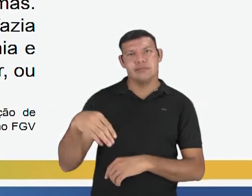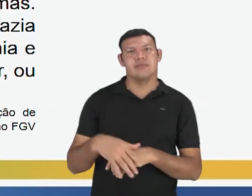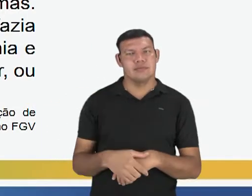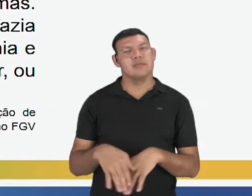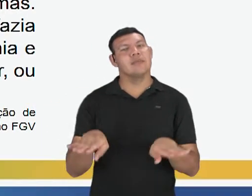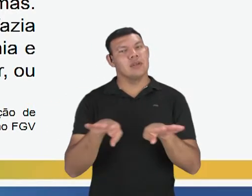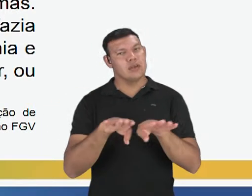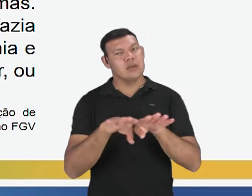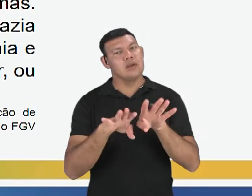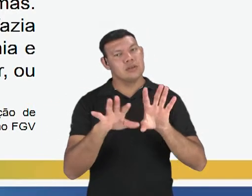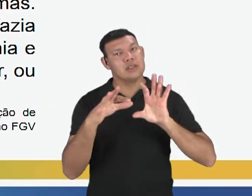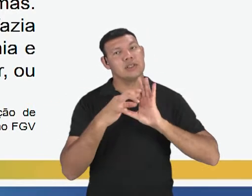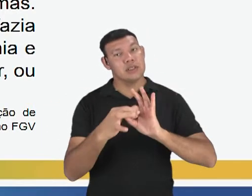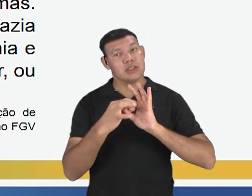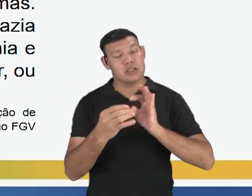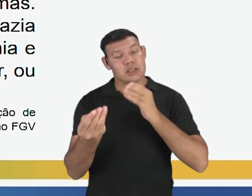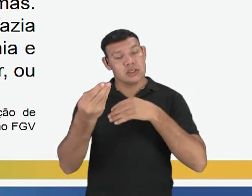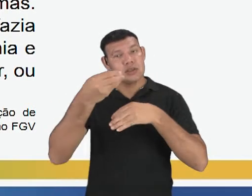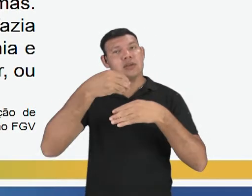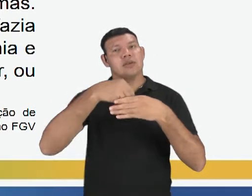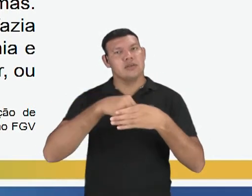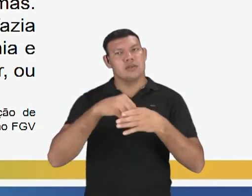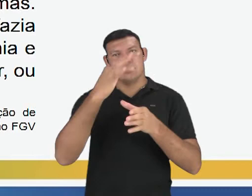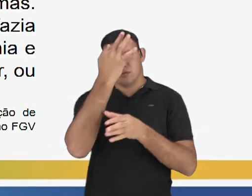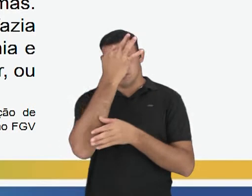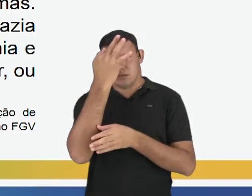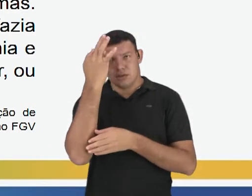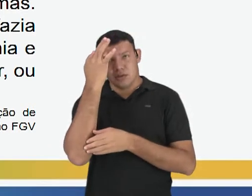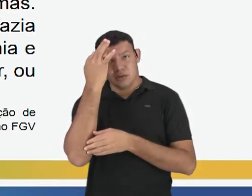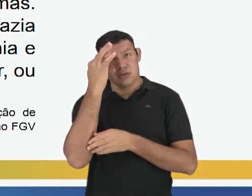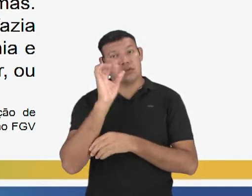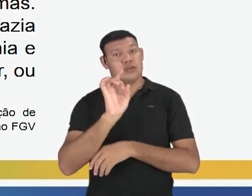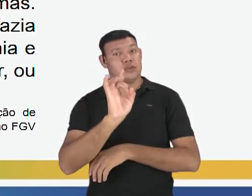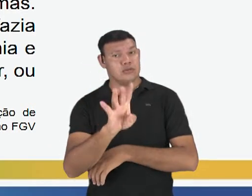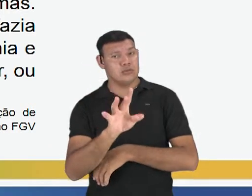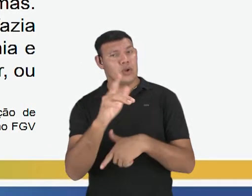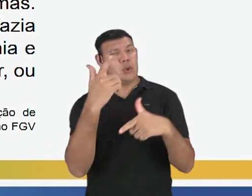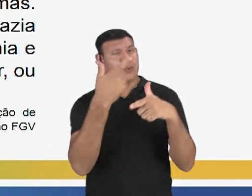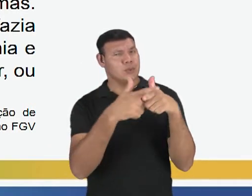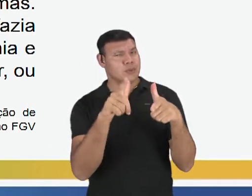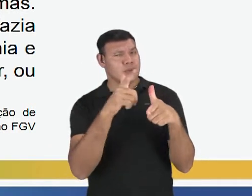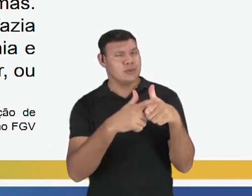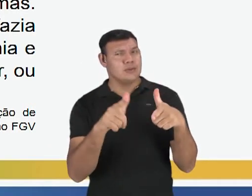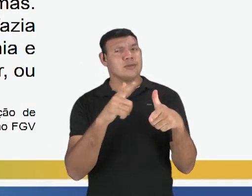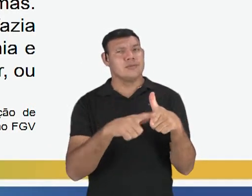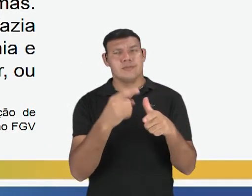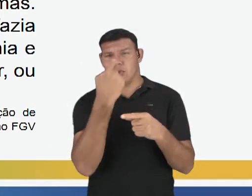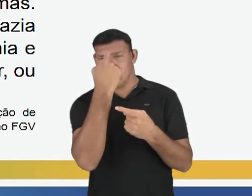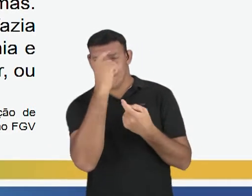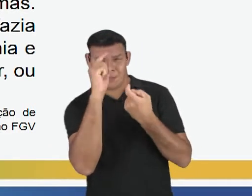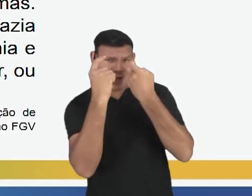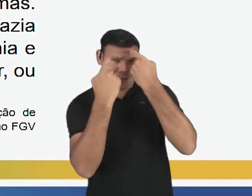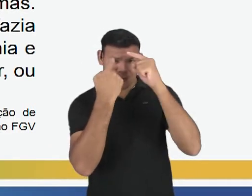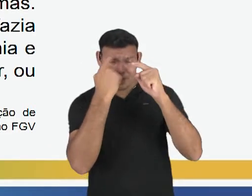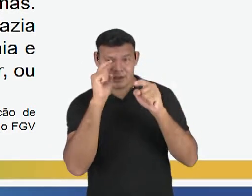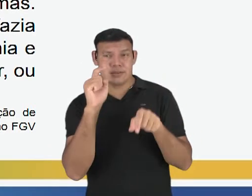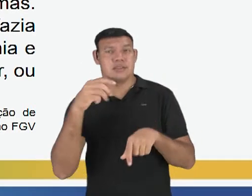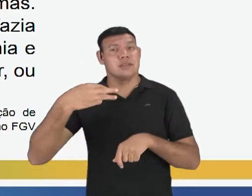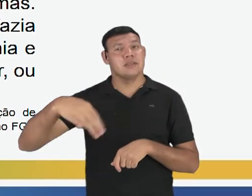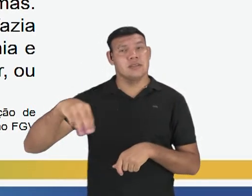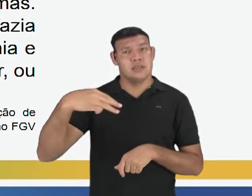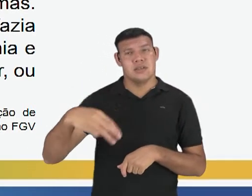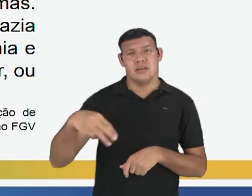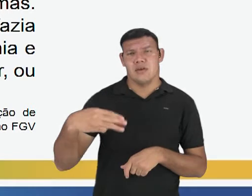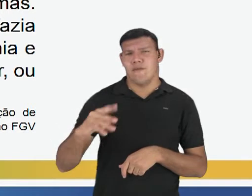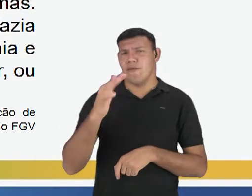também está intrínseca, né, dentro da filosofia. Só que os problemas que são gerados pela matemática não são os